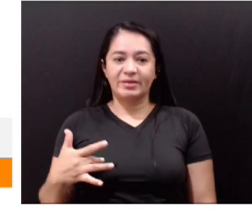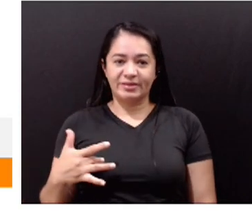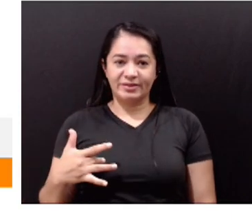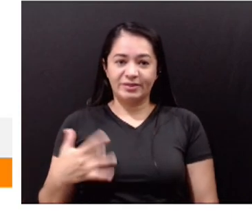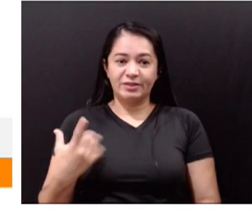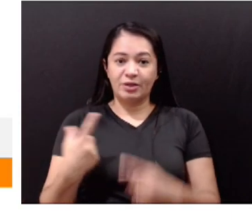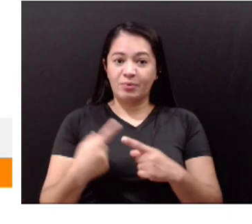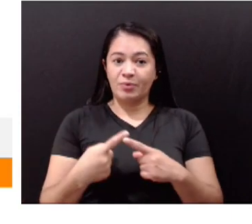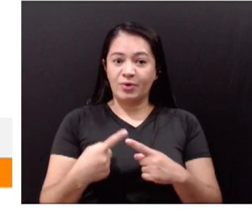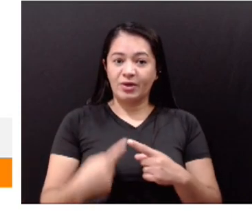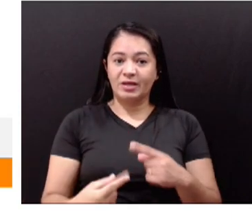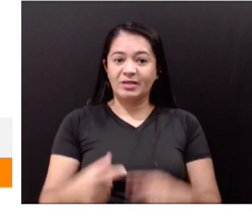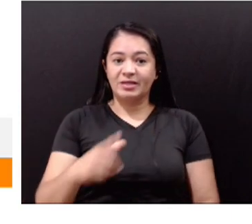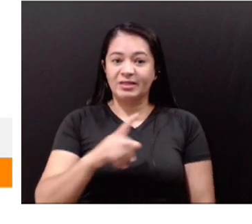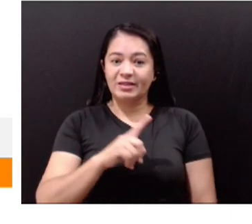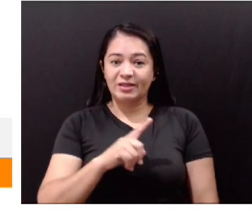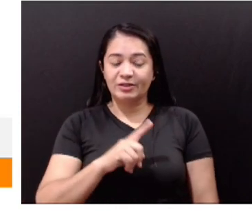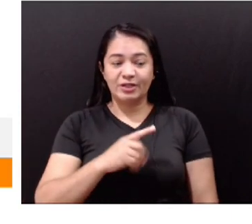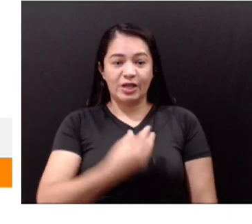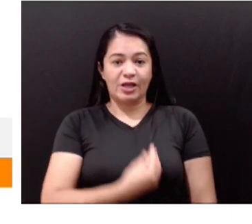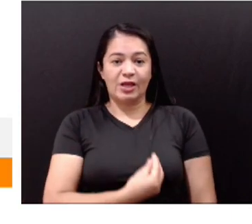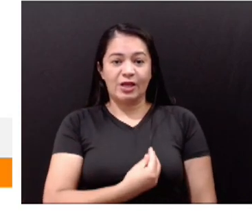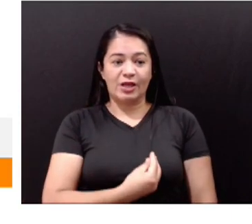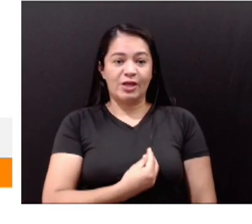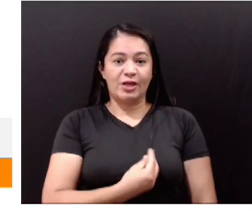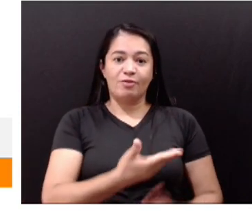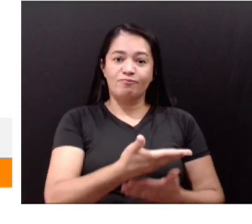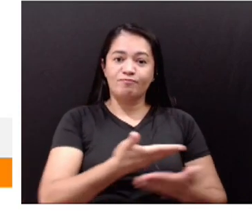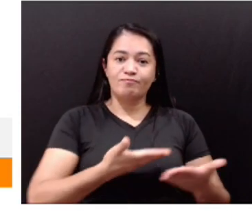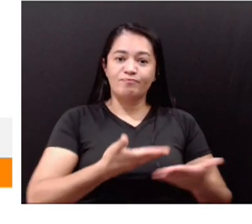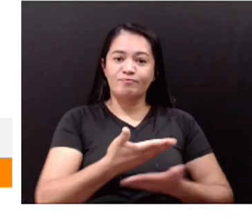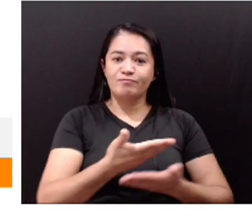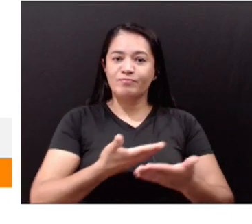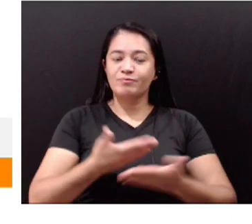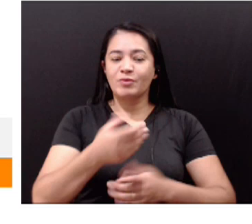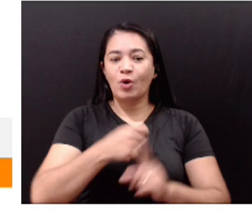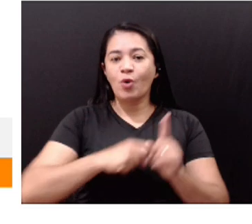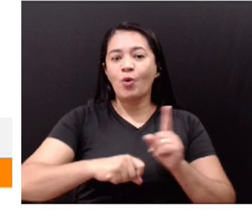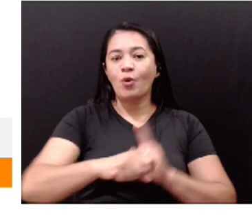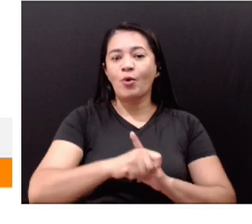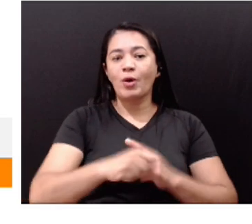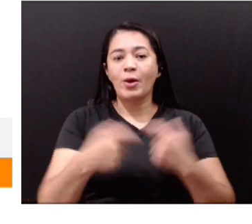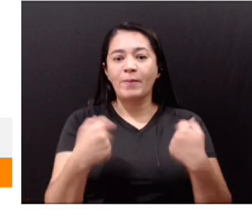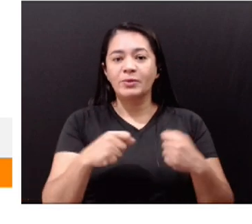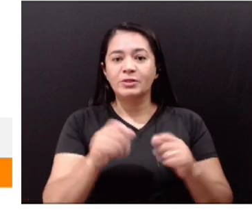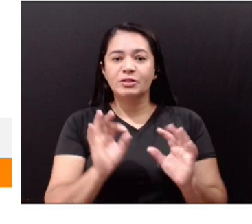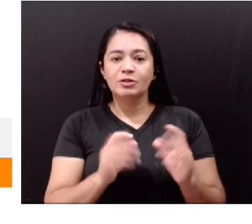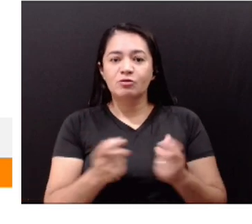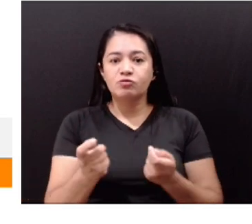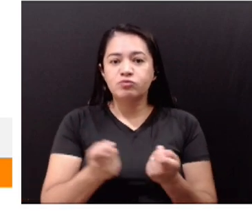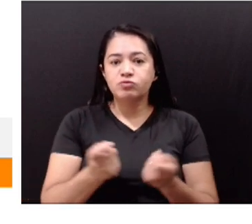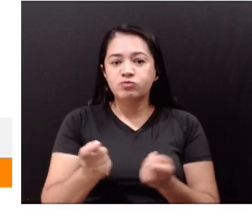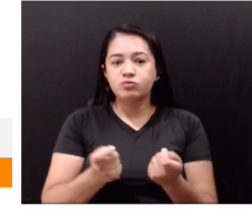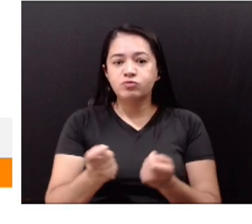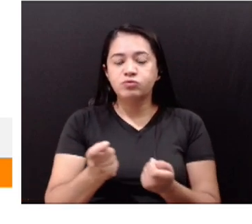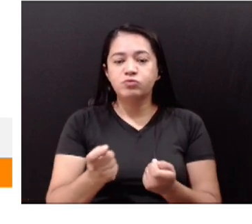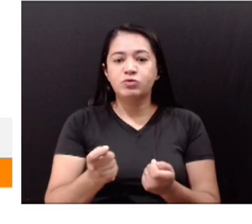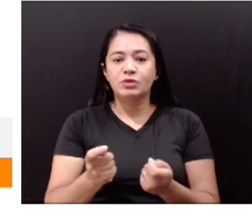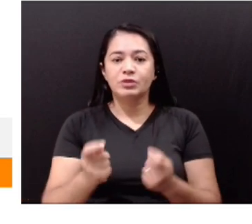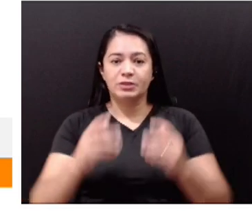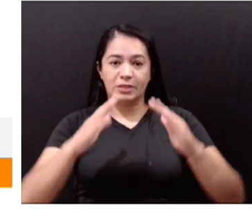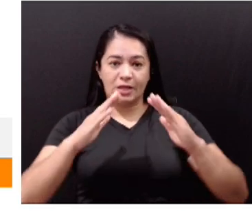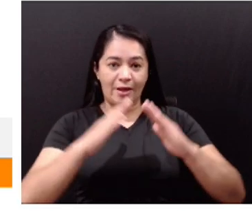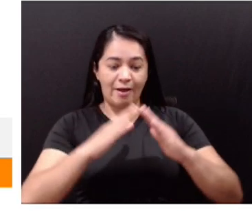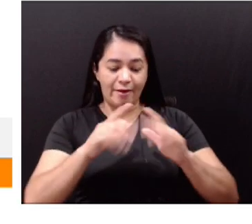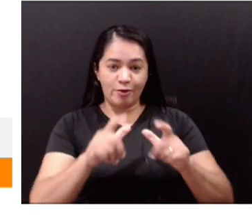convívio social, elas precisam autogerenciar a própria vila. Isso